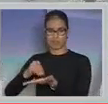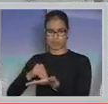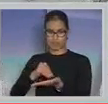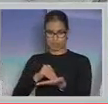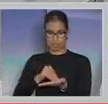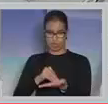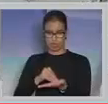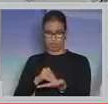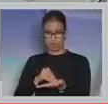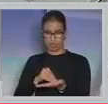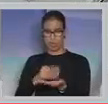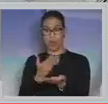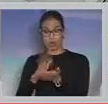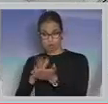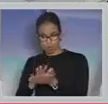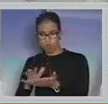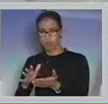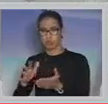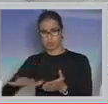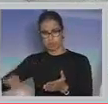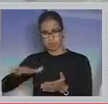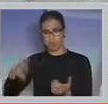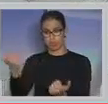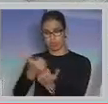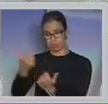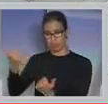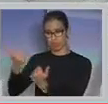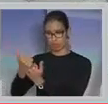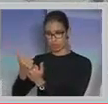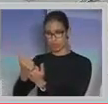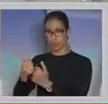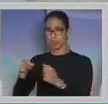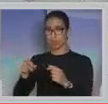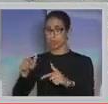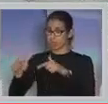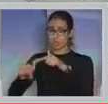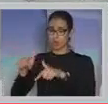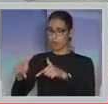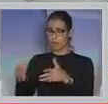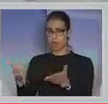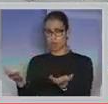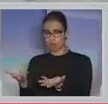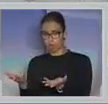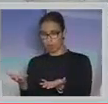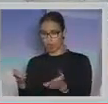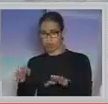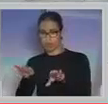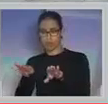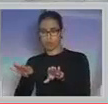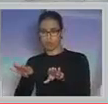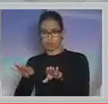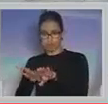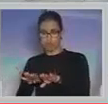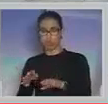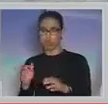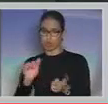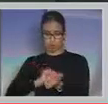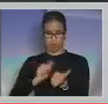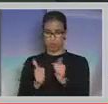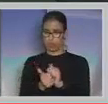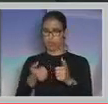os que foram bom e que o trabalho é reconhecidamente de boa qualidade está dizendo seguinte olha não